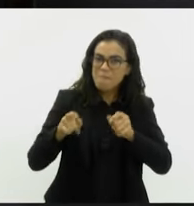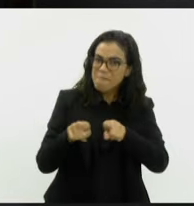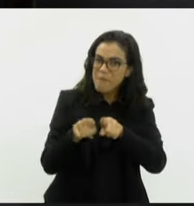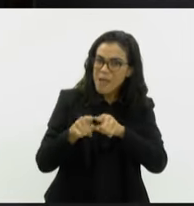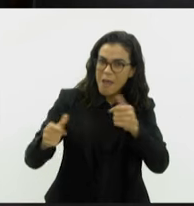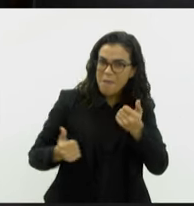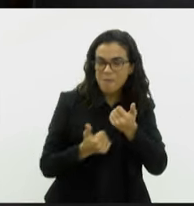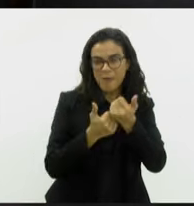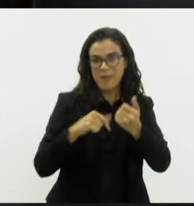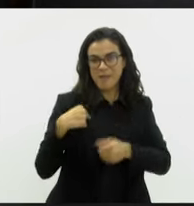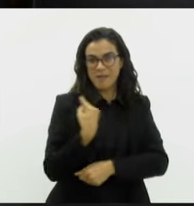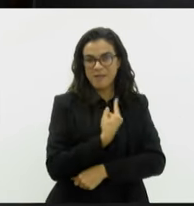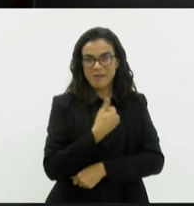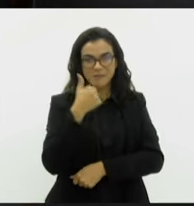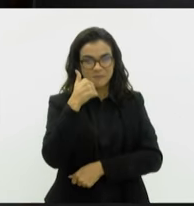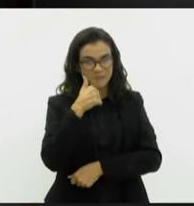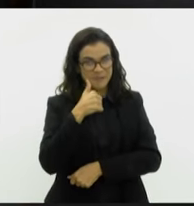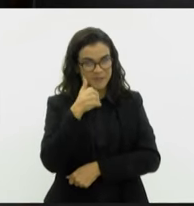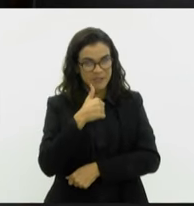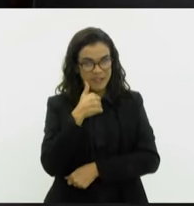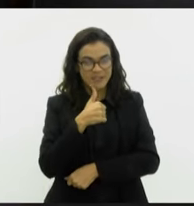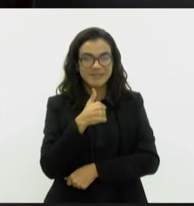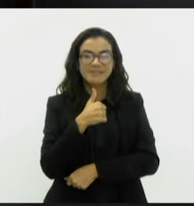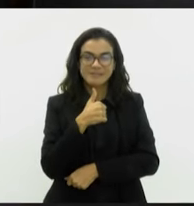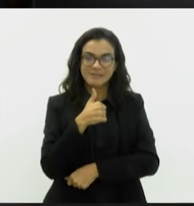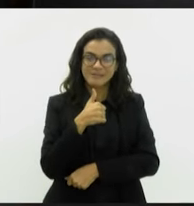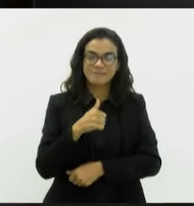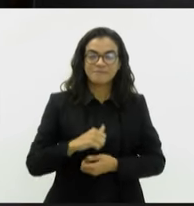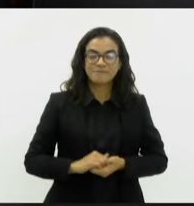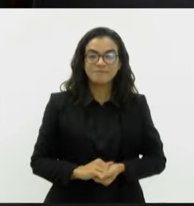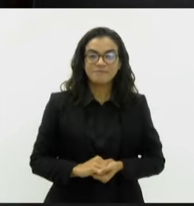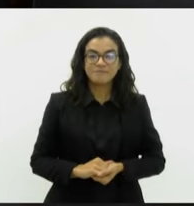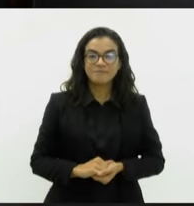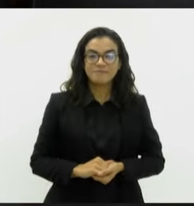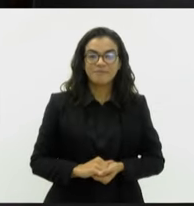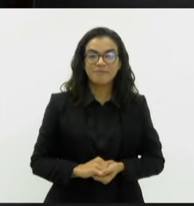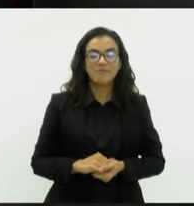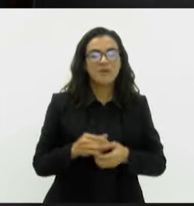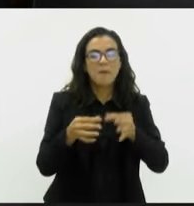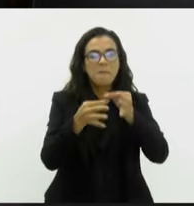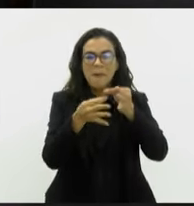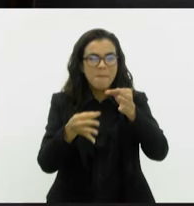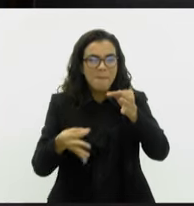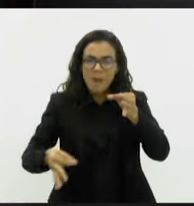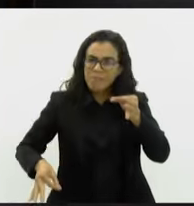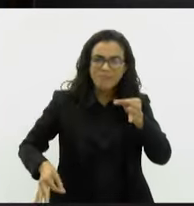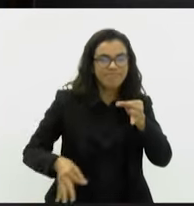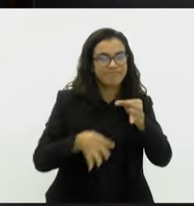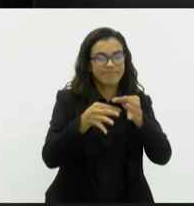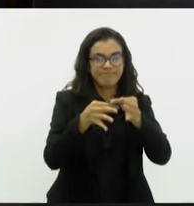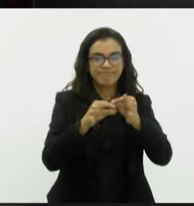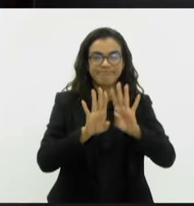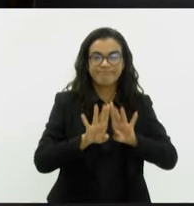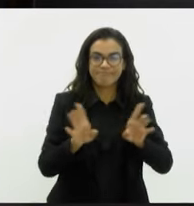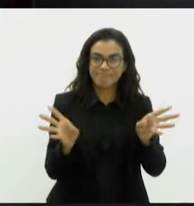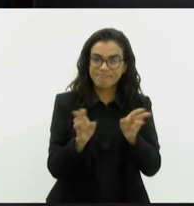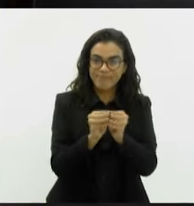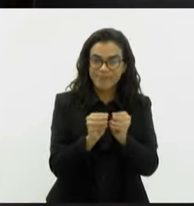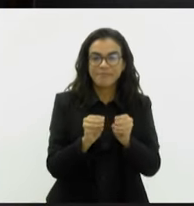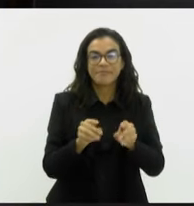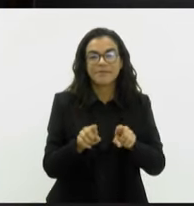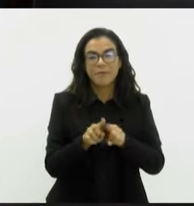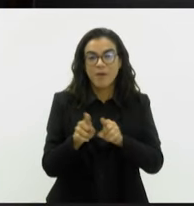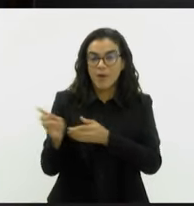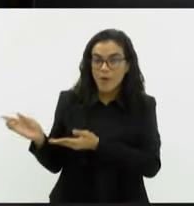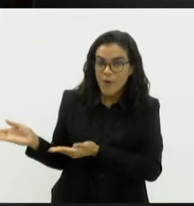É muito importante e apoiando as nossas iniciativas sem mais delongas eu quero aqui convidar